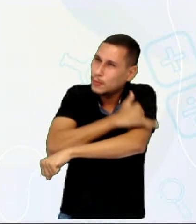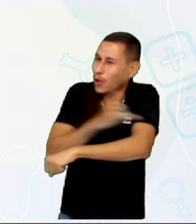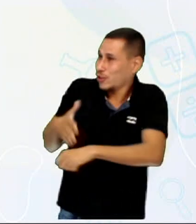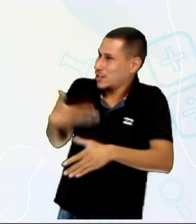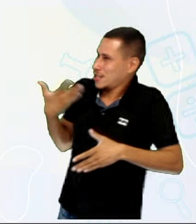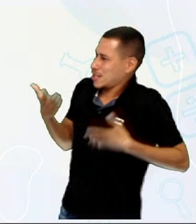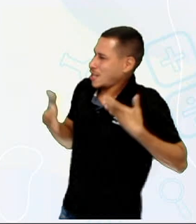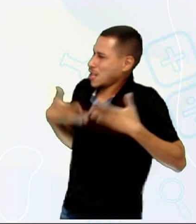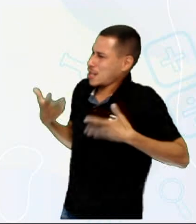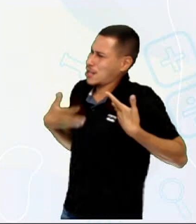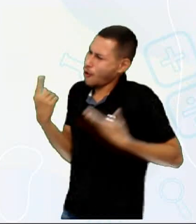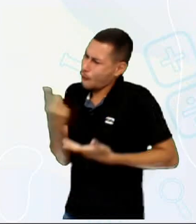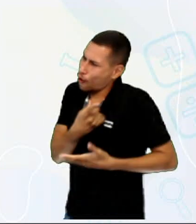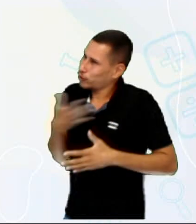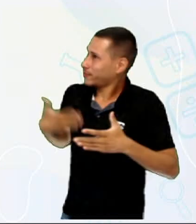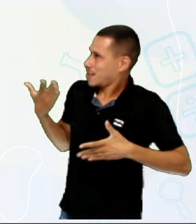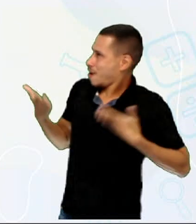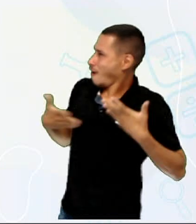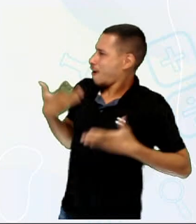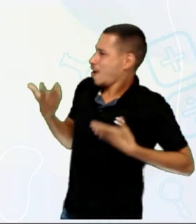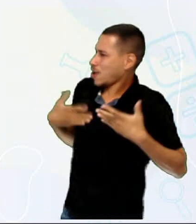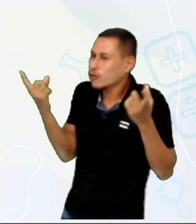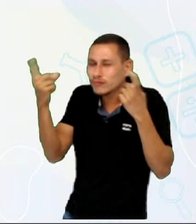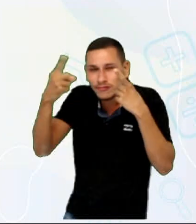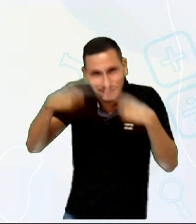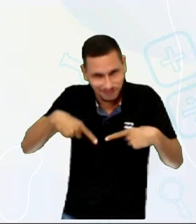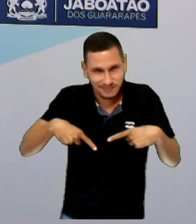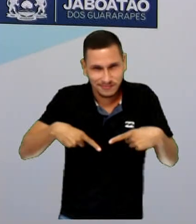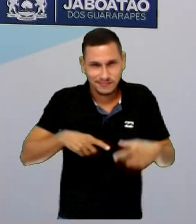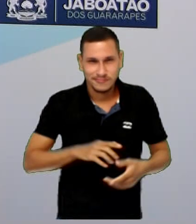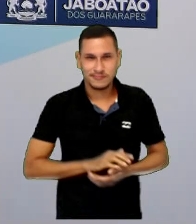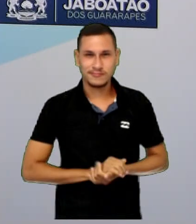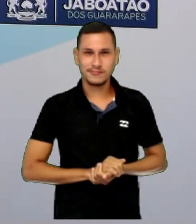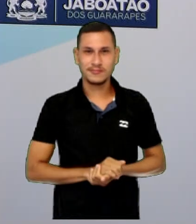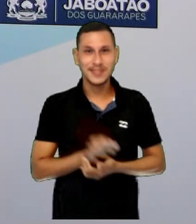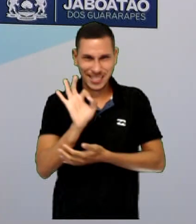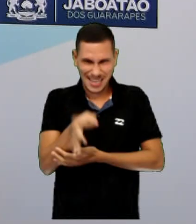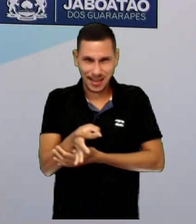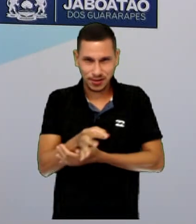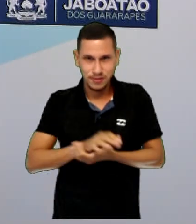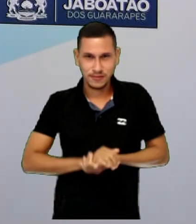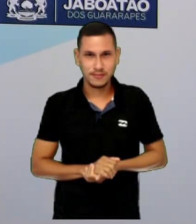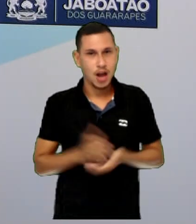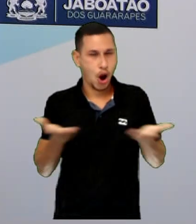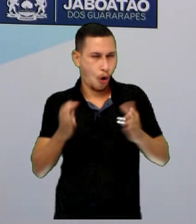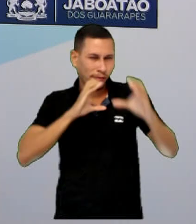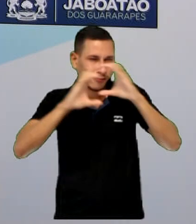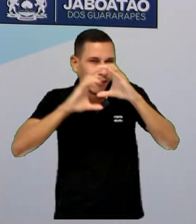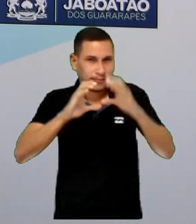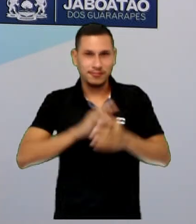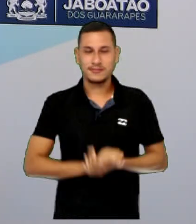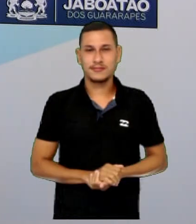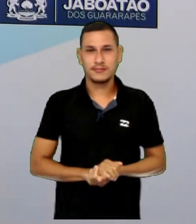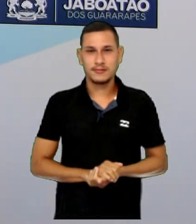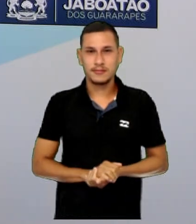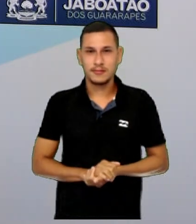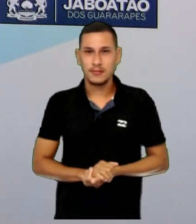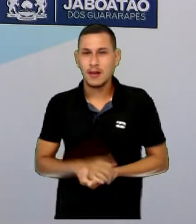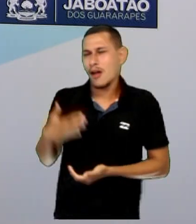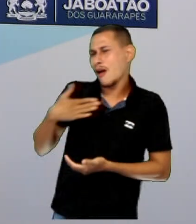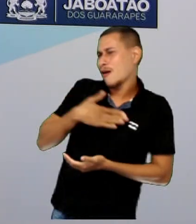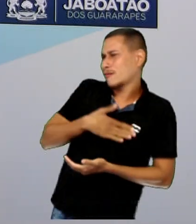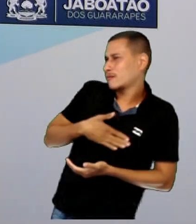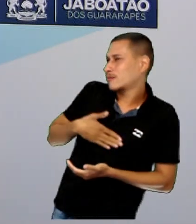até alegra a gente com seu desafio. Certo? E cantando. Quando a